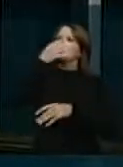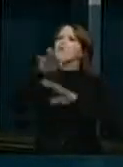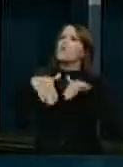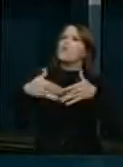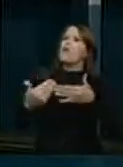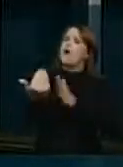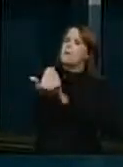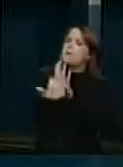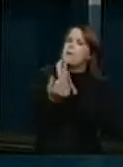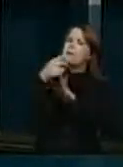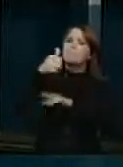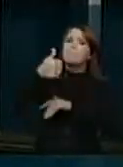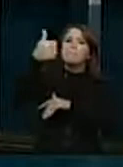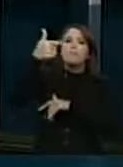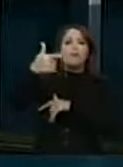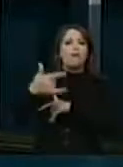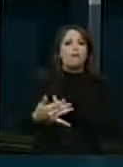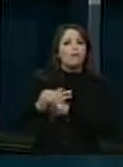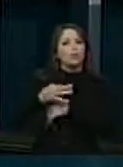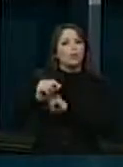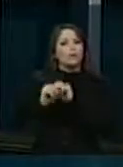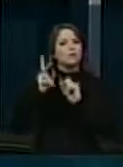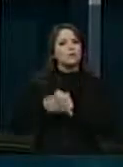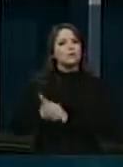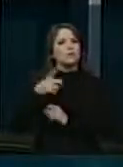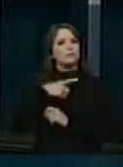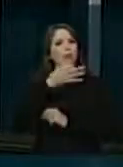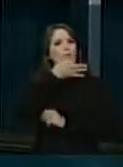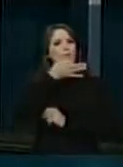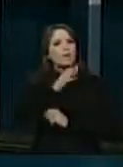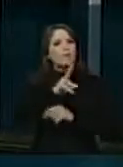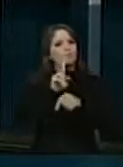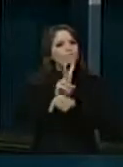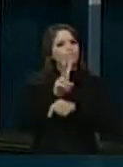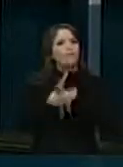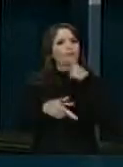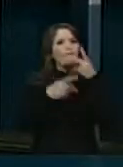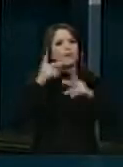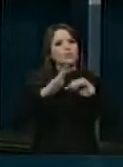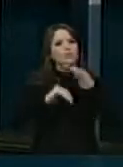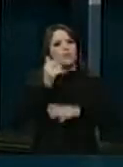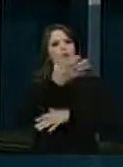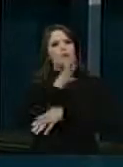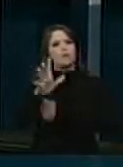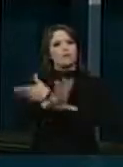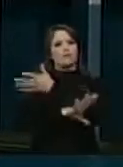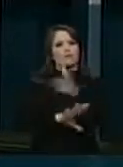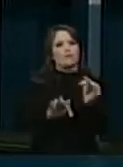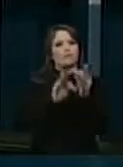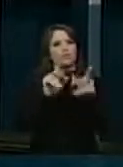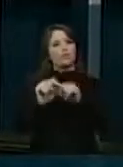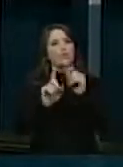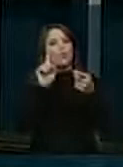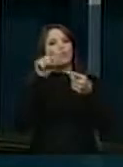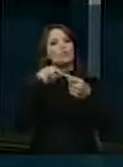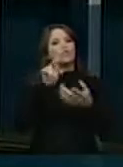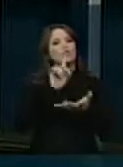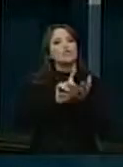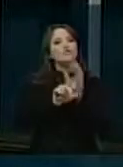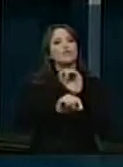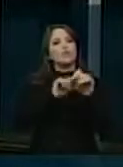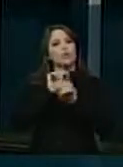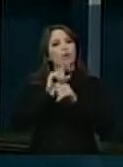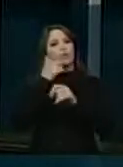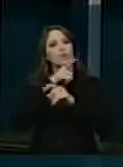nas suas prioridades, sempre buscando reforçar a indústria nacional, objetivando gerar